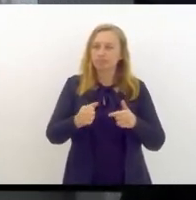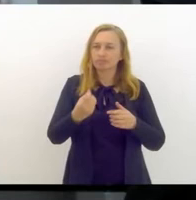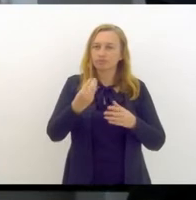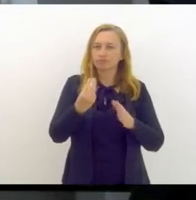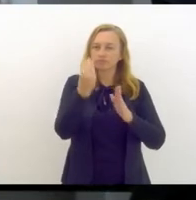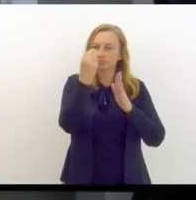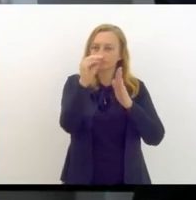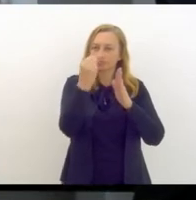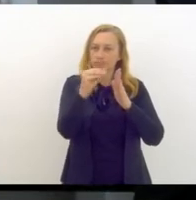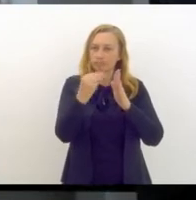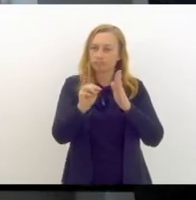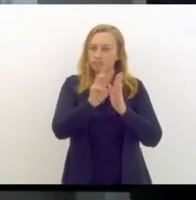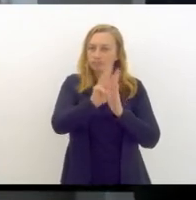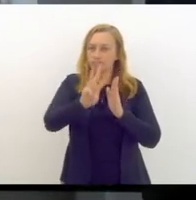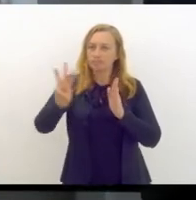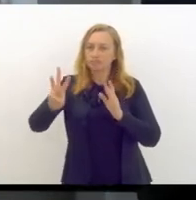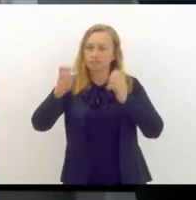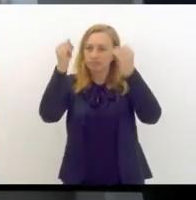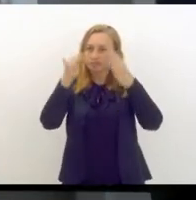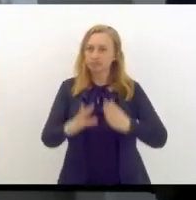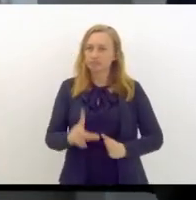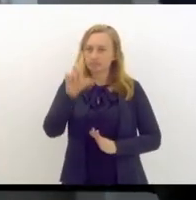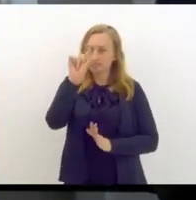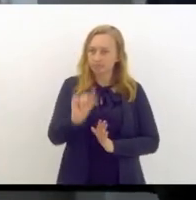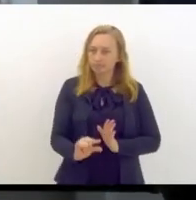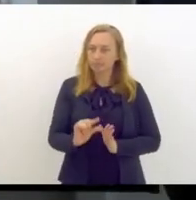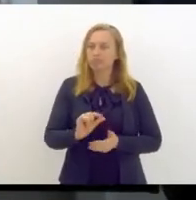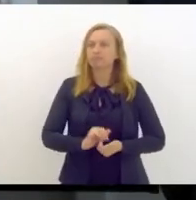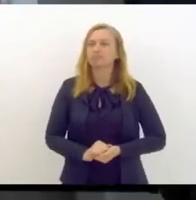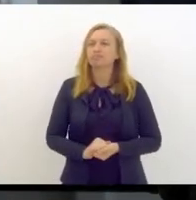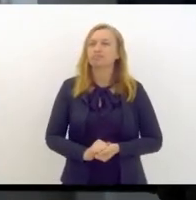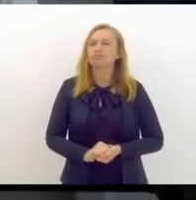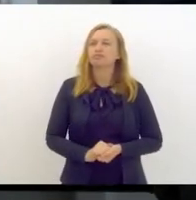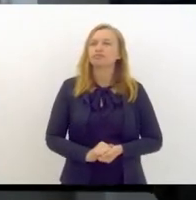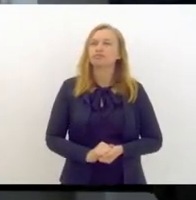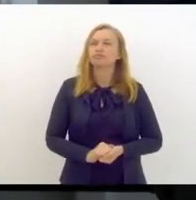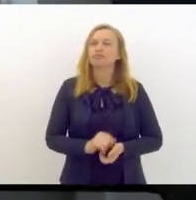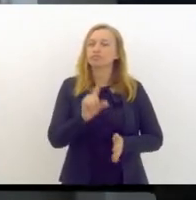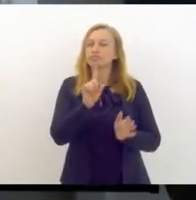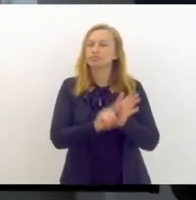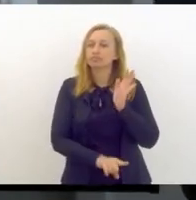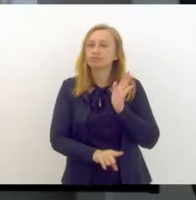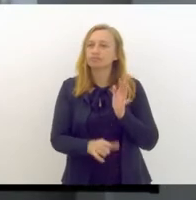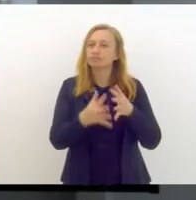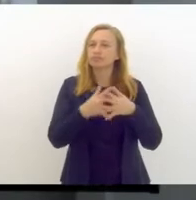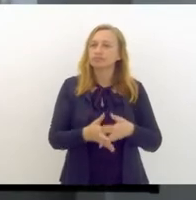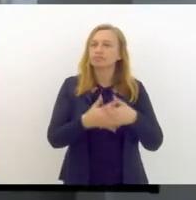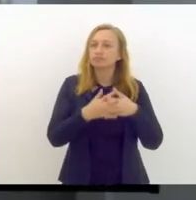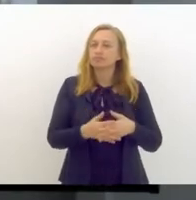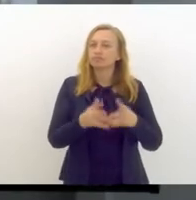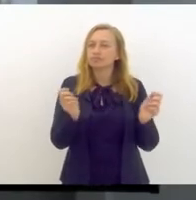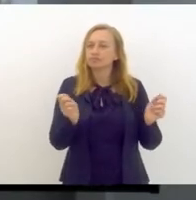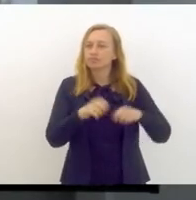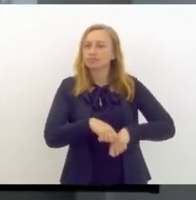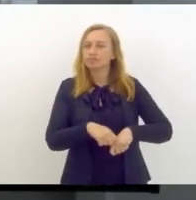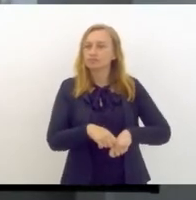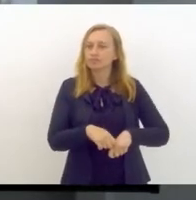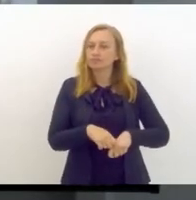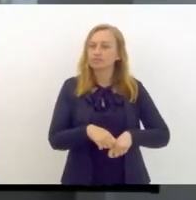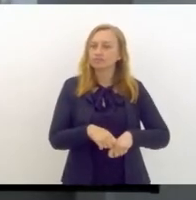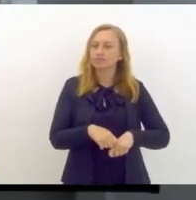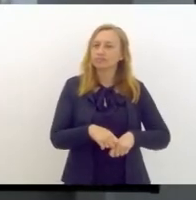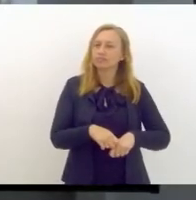acredita que vai conseguir esclarecer ou diminuir muito a questão de redução de conflitos de competência, a simplificação do